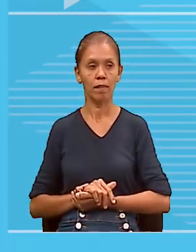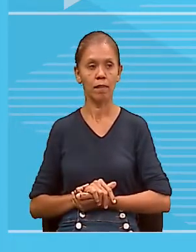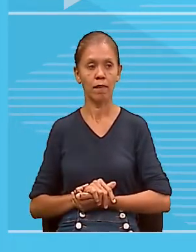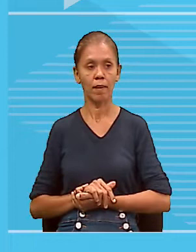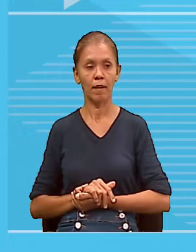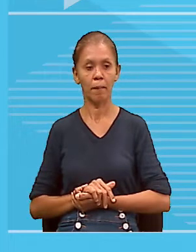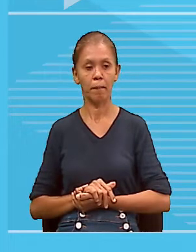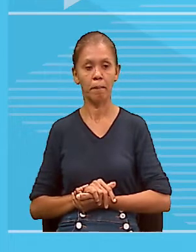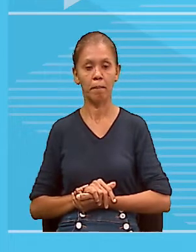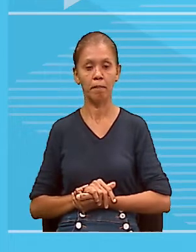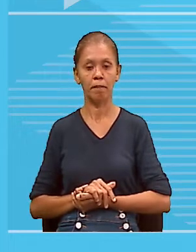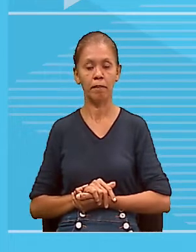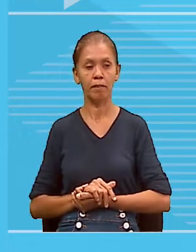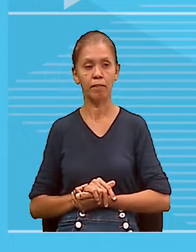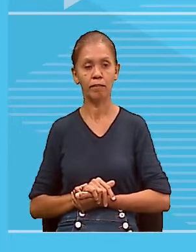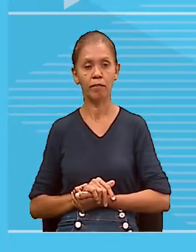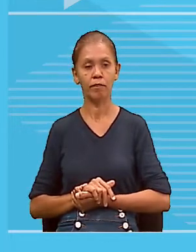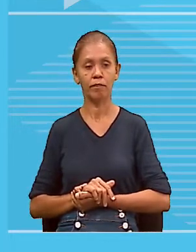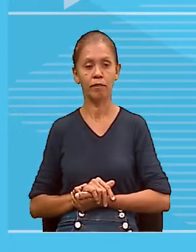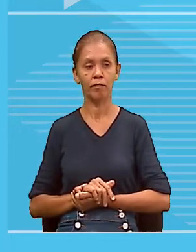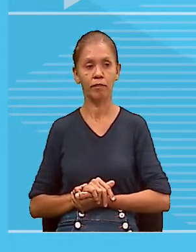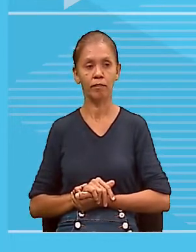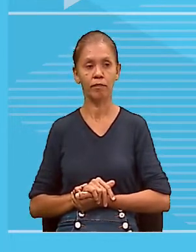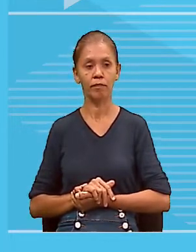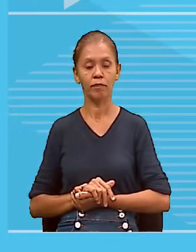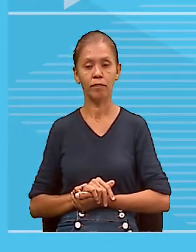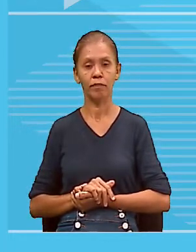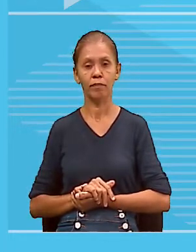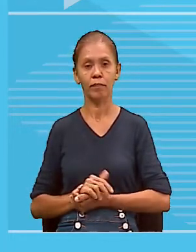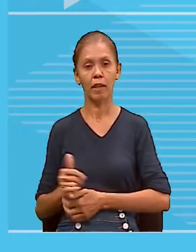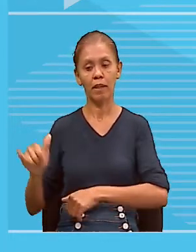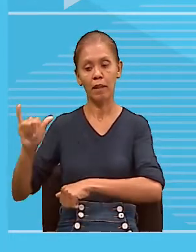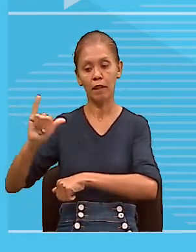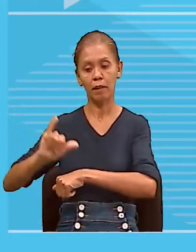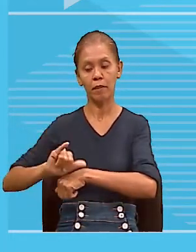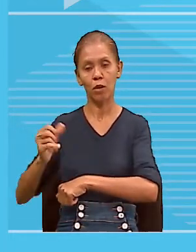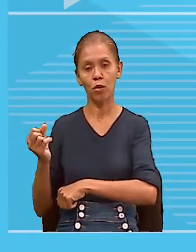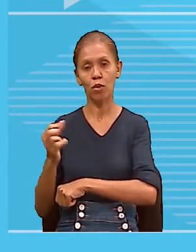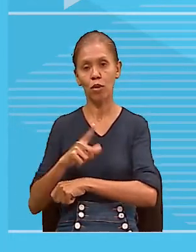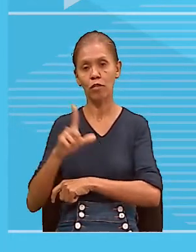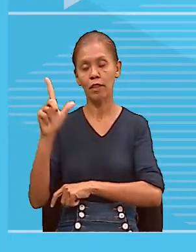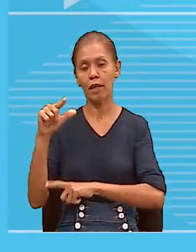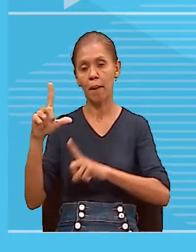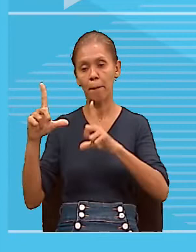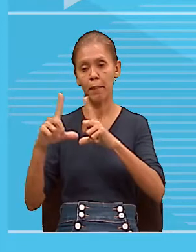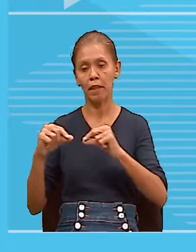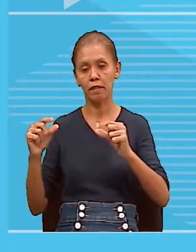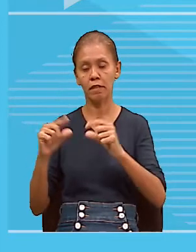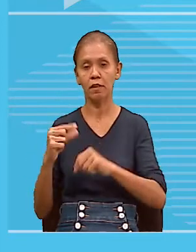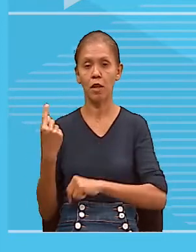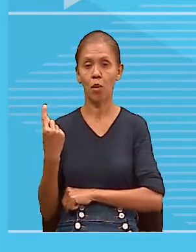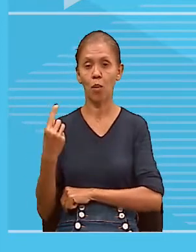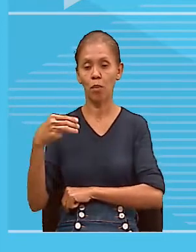a Nova Cap Brasília BR Brasília um real na tela meu rei só um